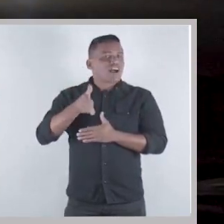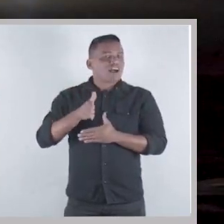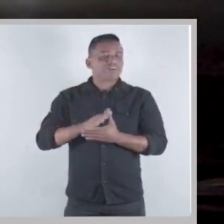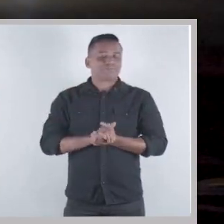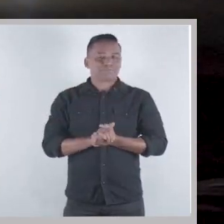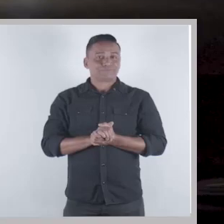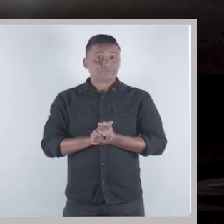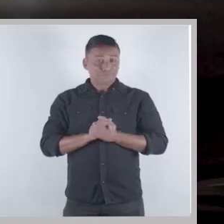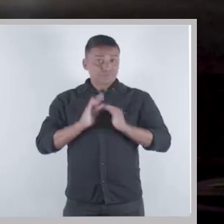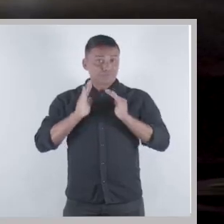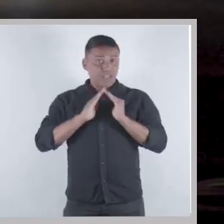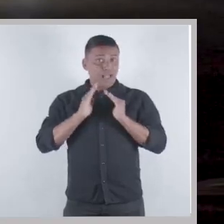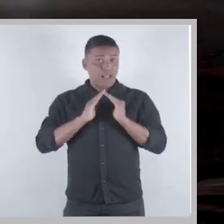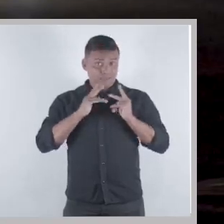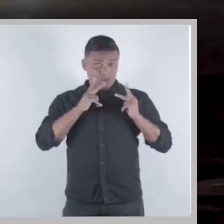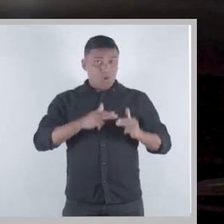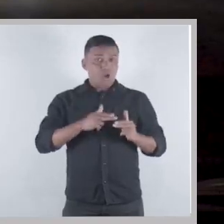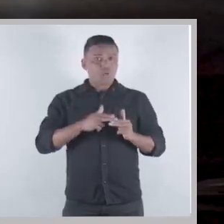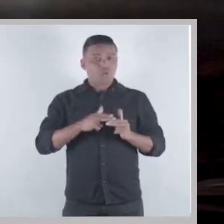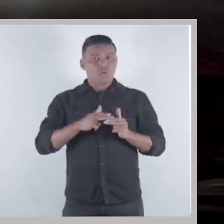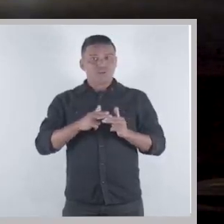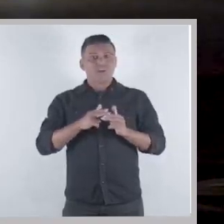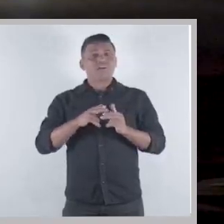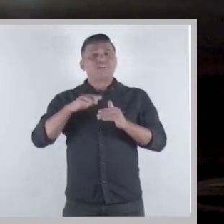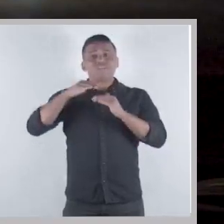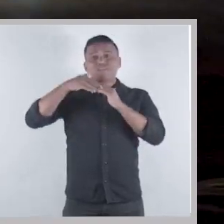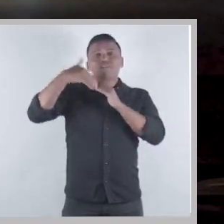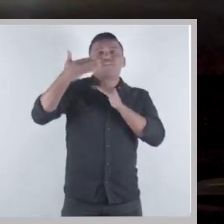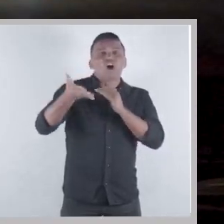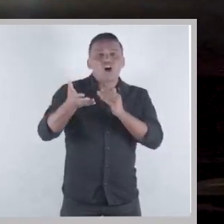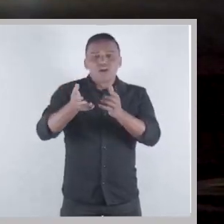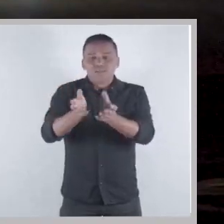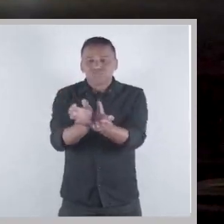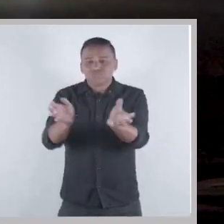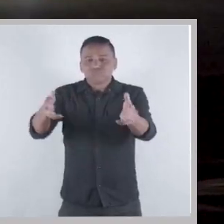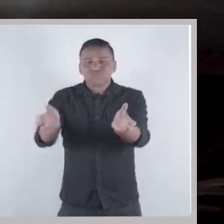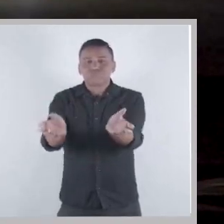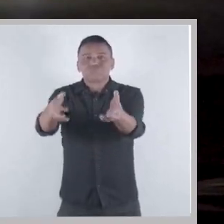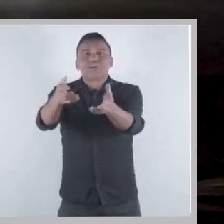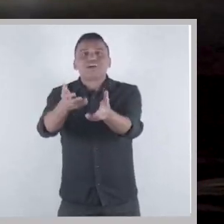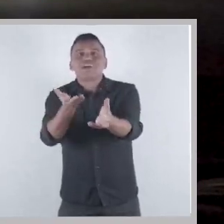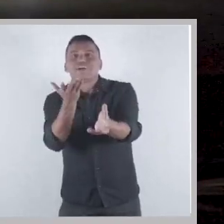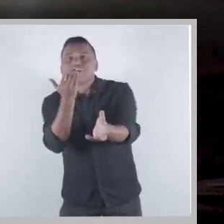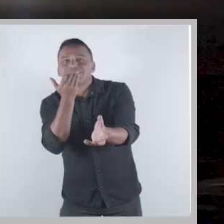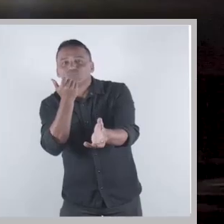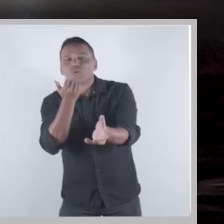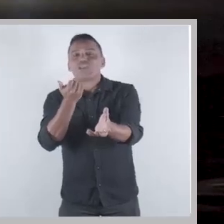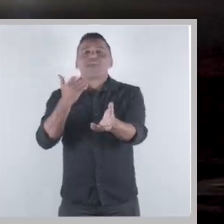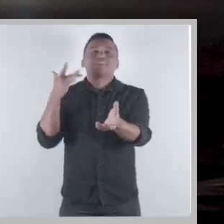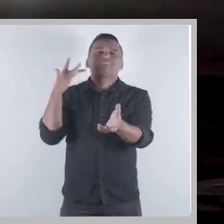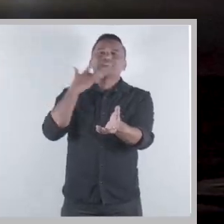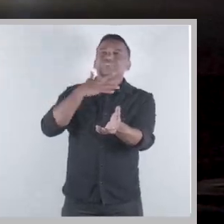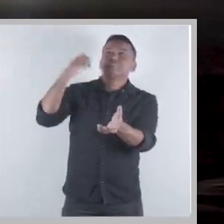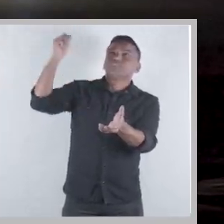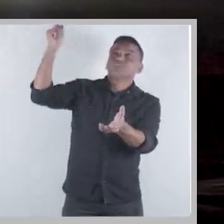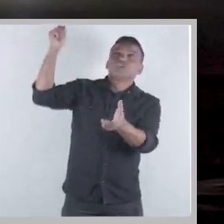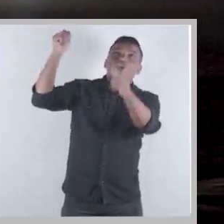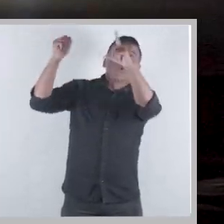Se eu fosse uma casa, eu teria uma horta com taiobas suculentas e brilhantes ao luar.